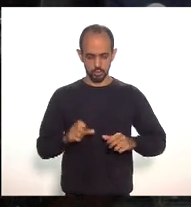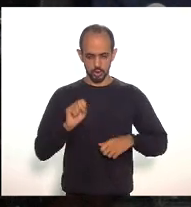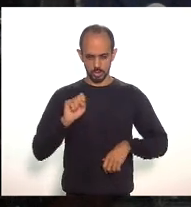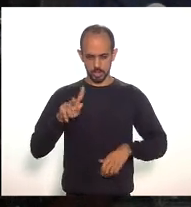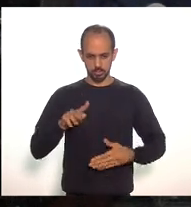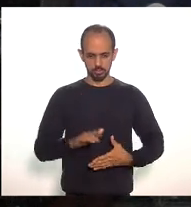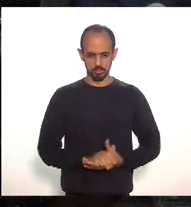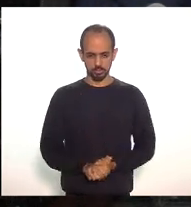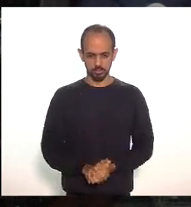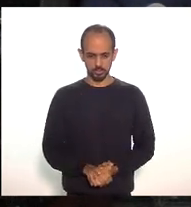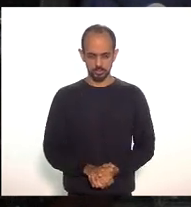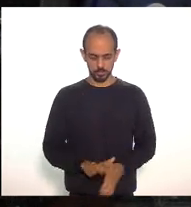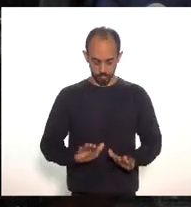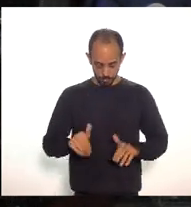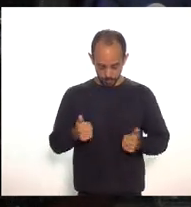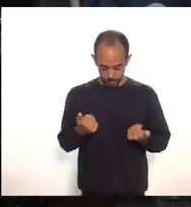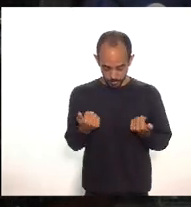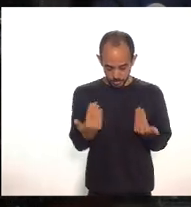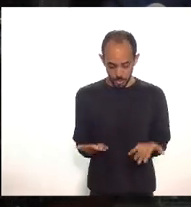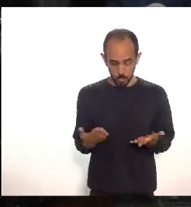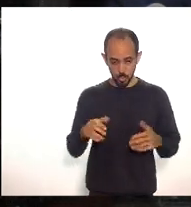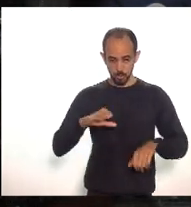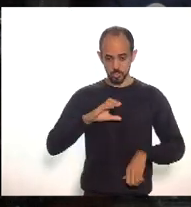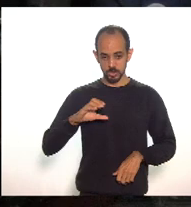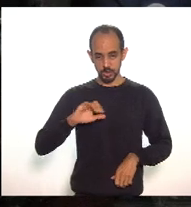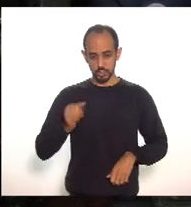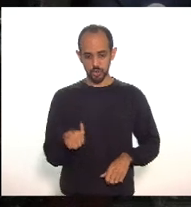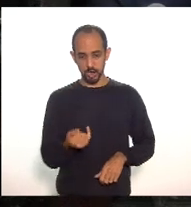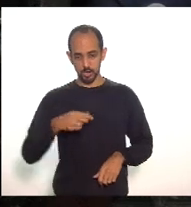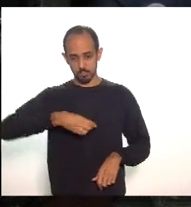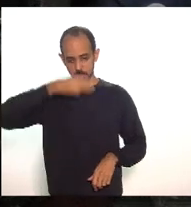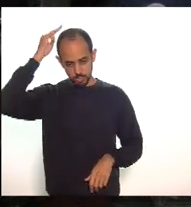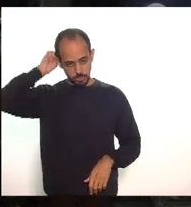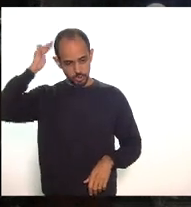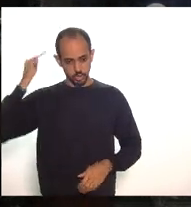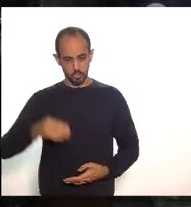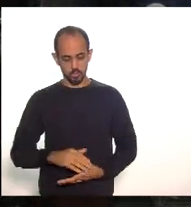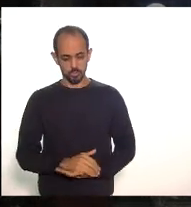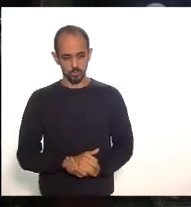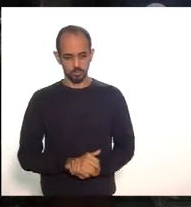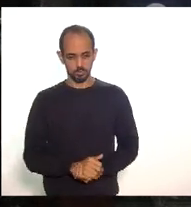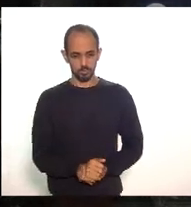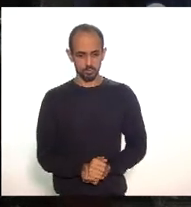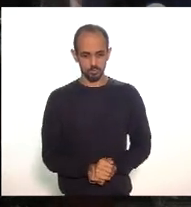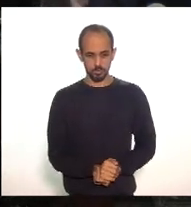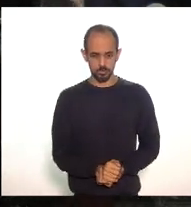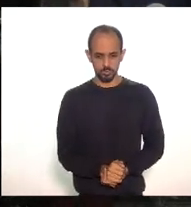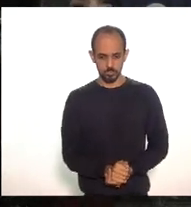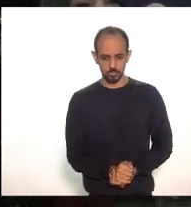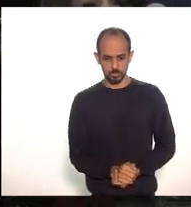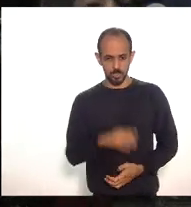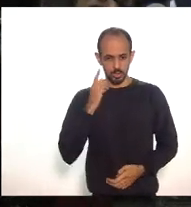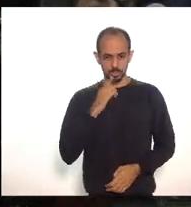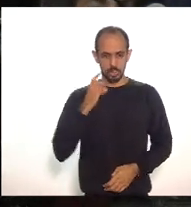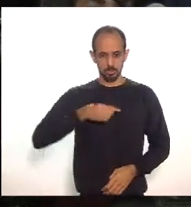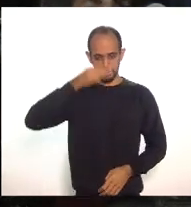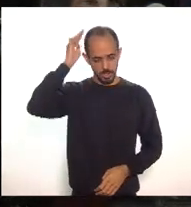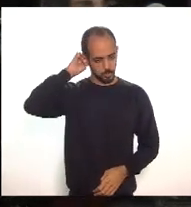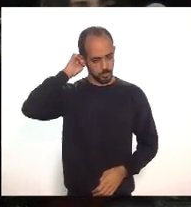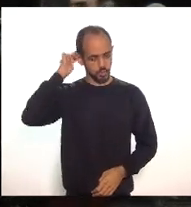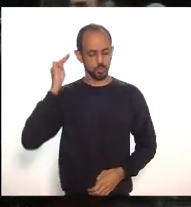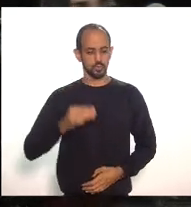Obrigada prima que parecer pela comissão de concessão de Justiça pintado mas parceiro o deputado Márcio